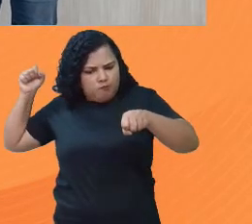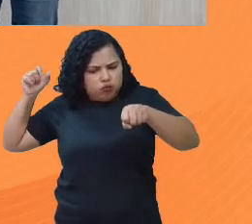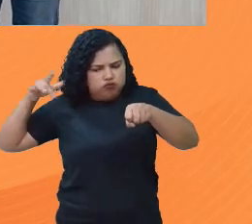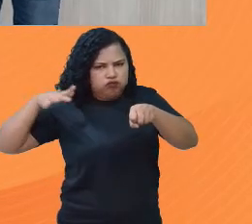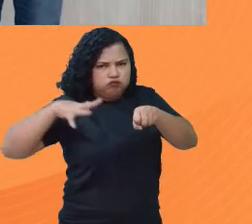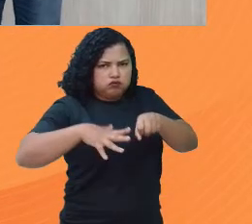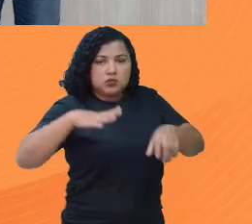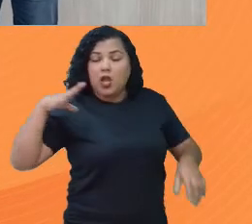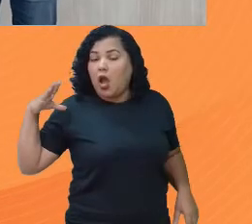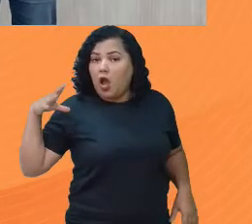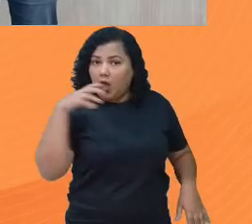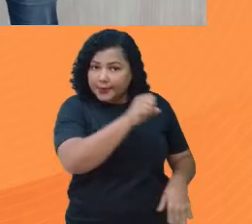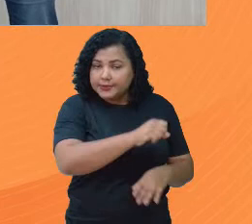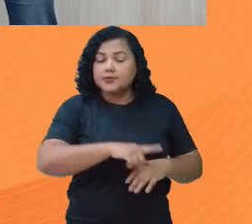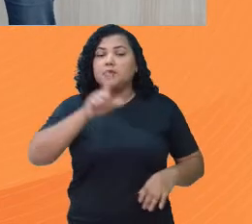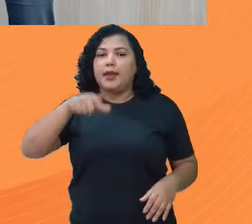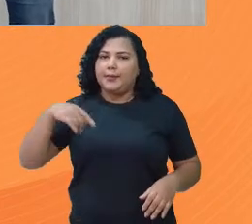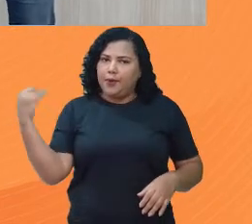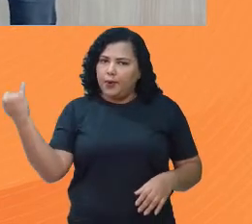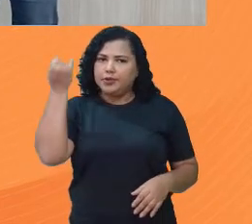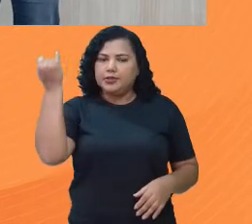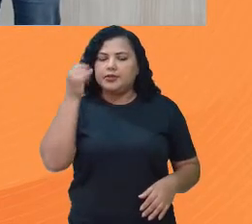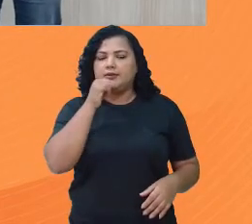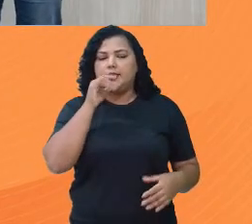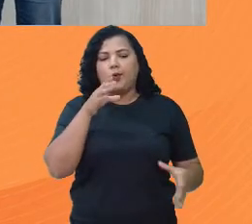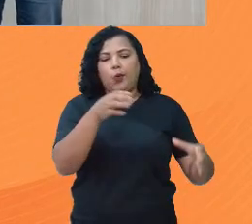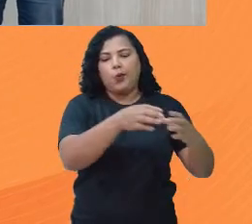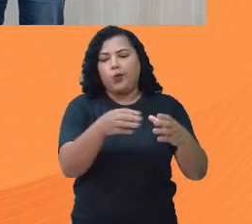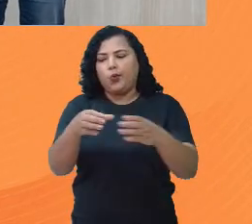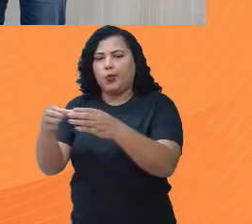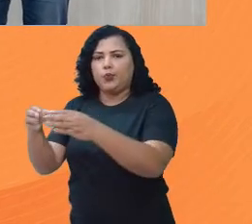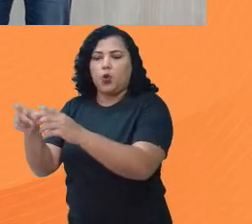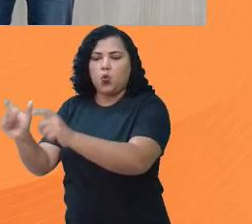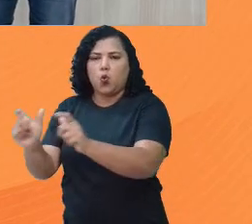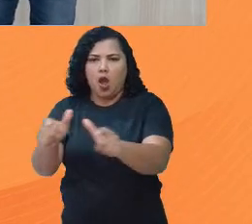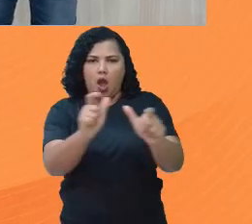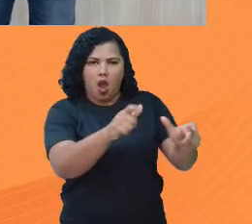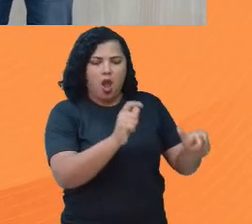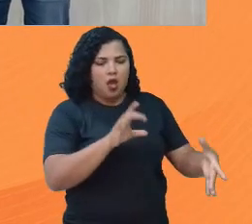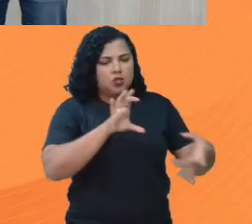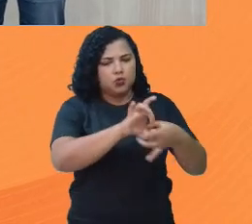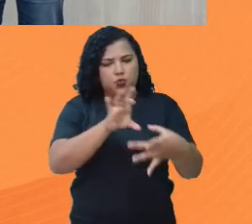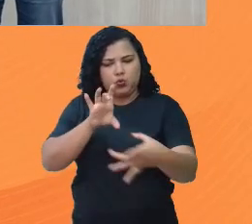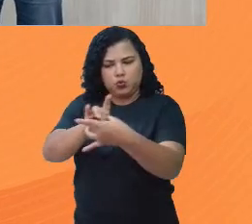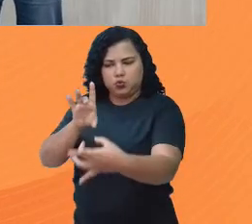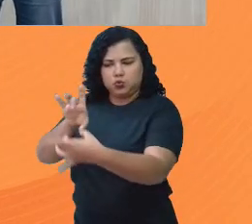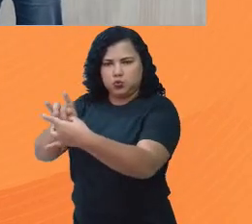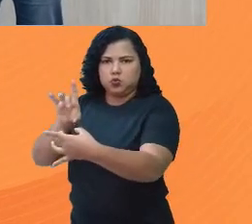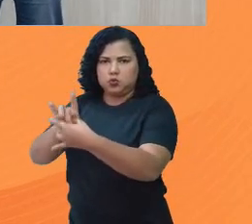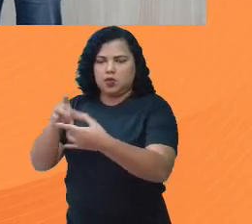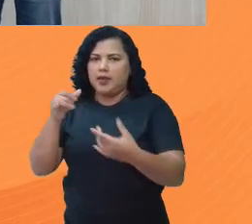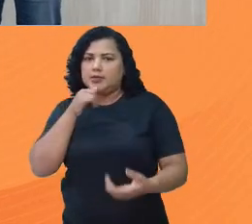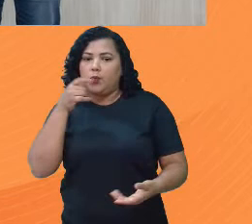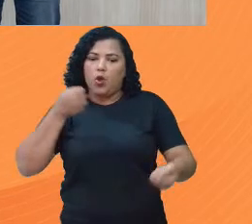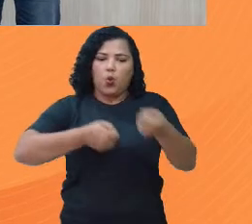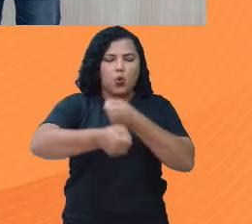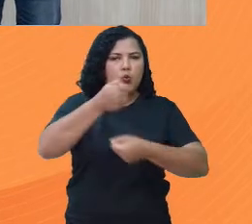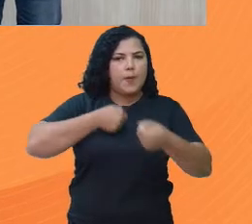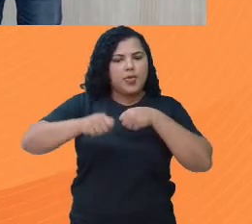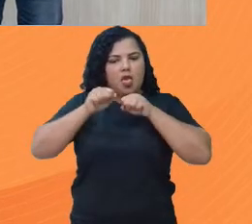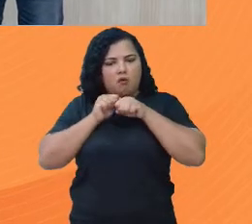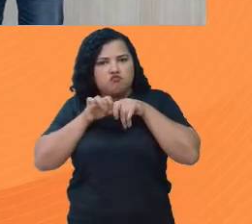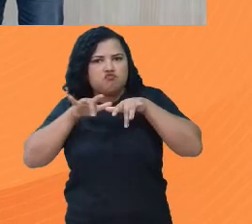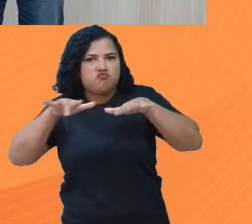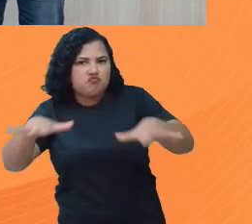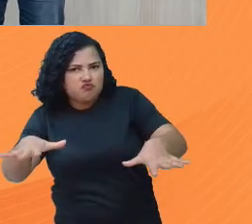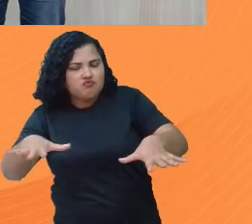foi importante, né, aproximando pessoas, mercados, atividades econômicas, escoar mercadorias. Então